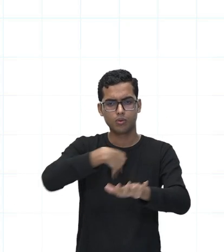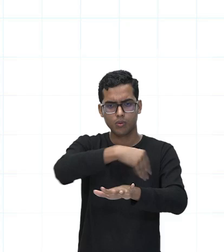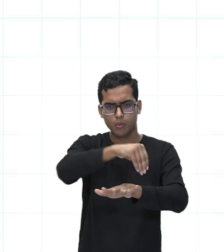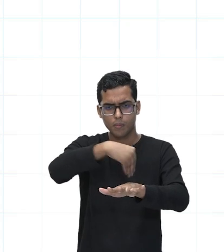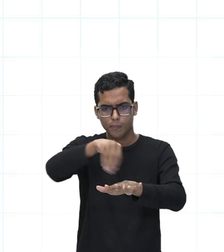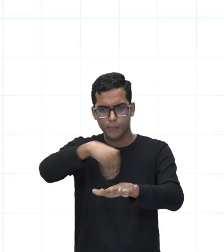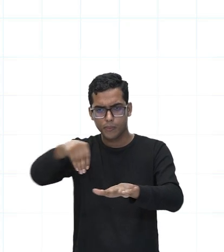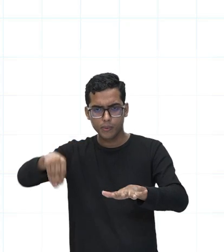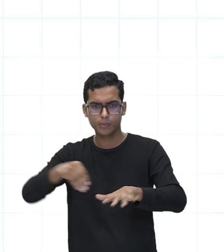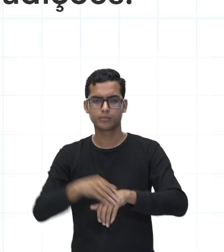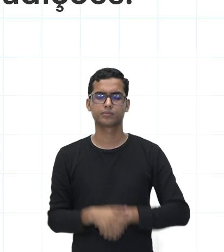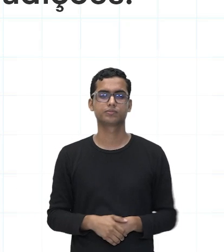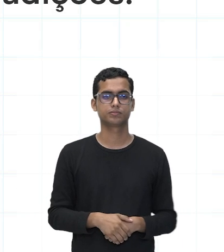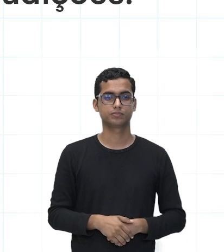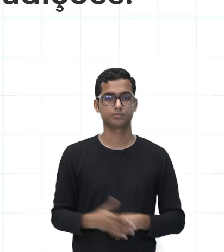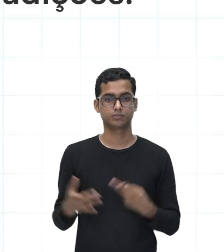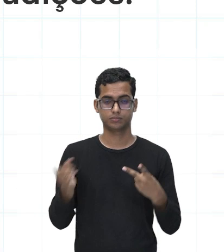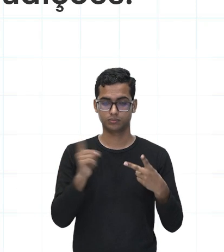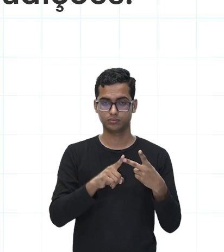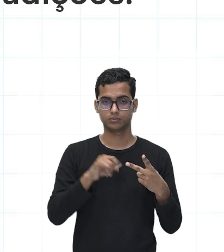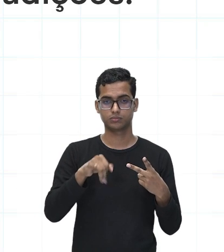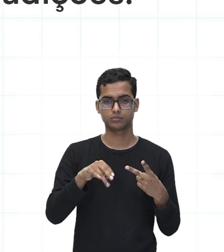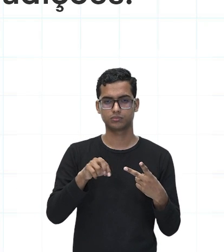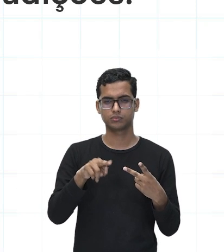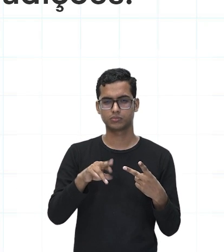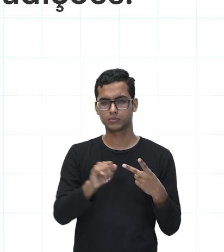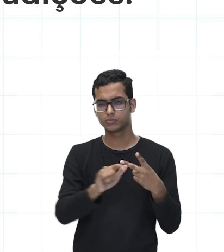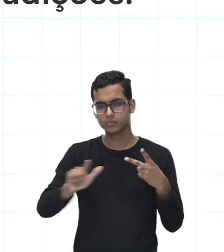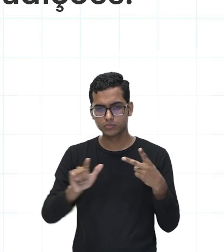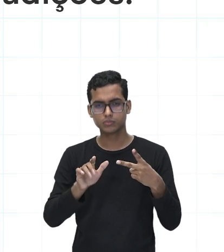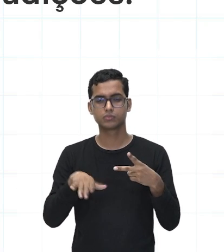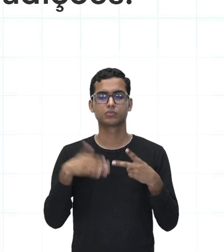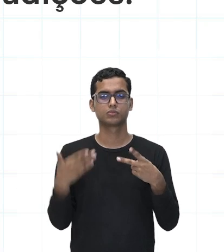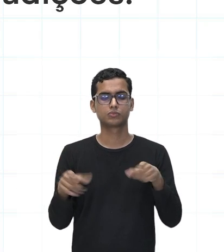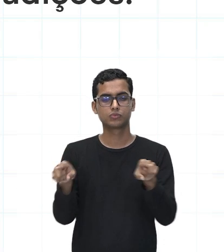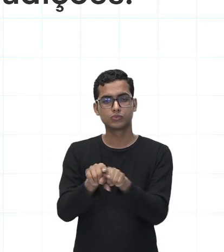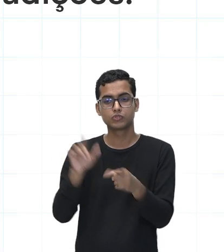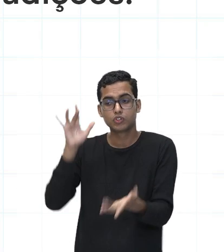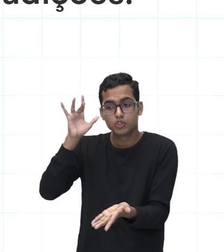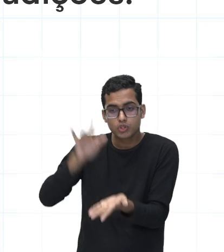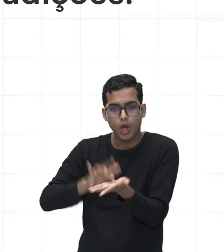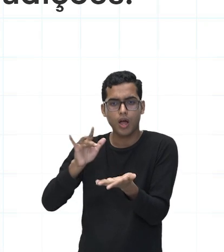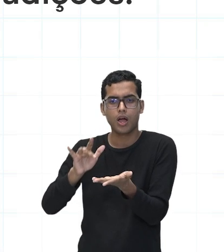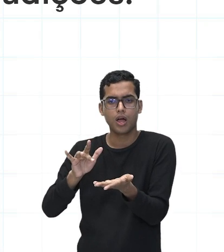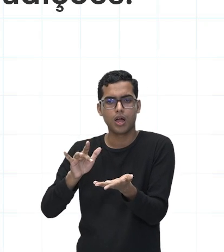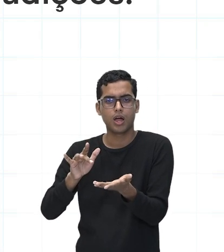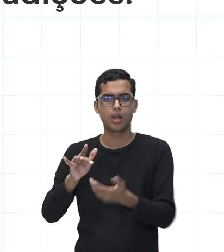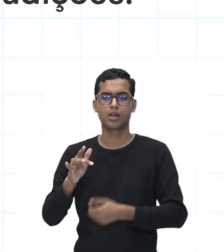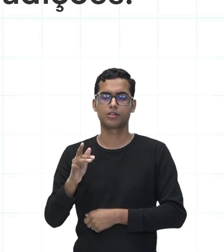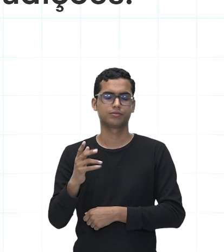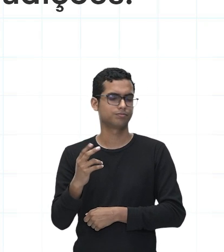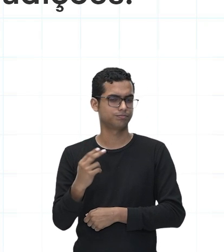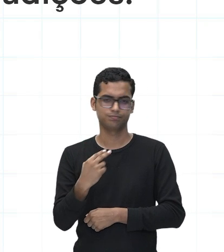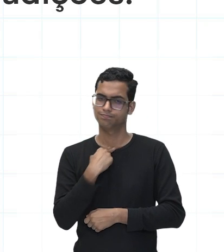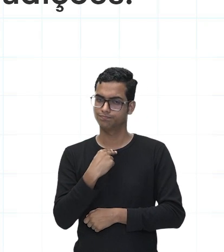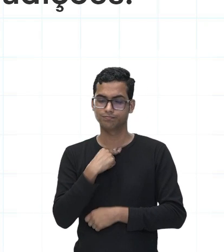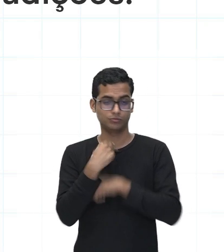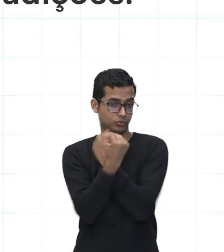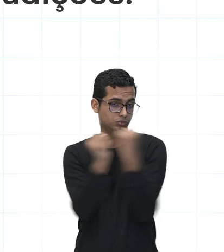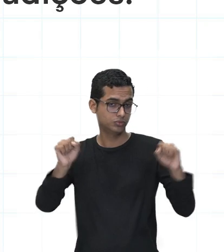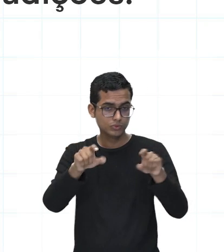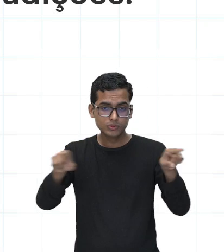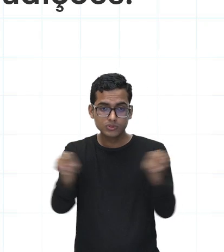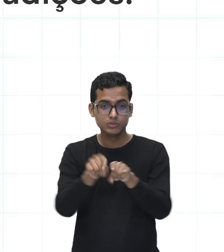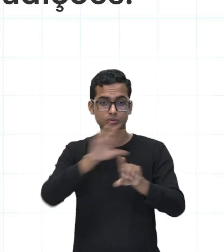ser, então, o patrimônio imaterial? É considerado intangível, ou seja, não é tátil, e abrange